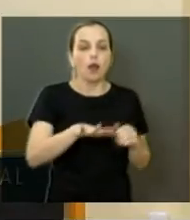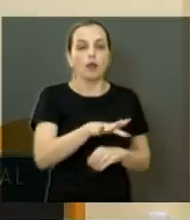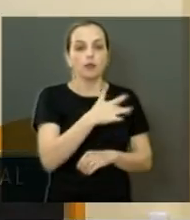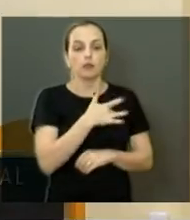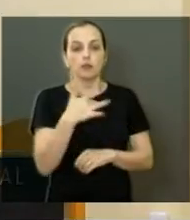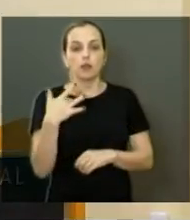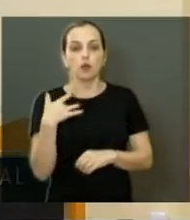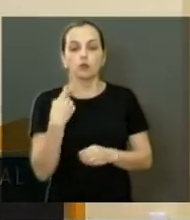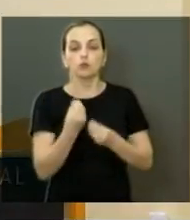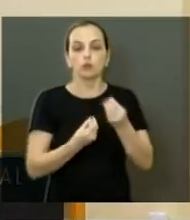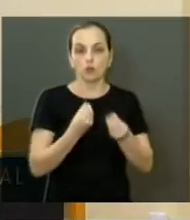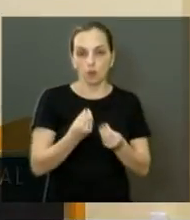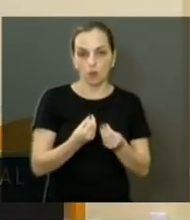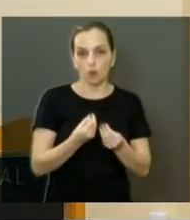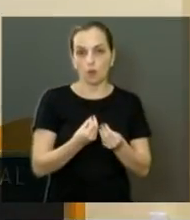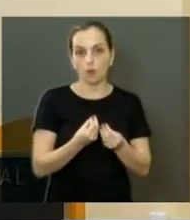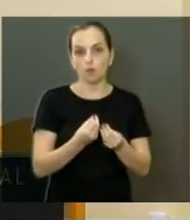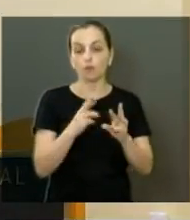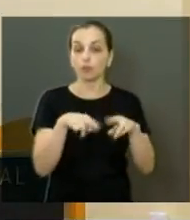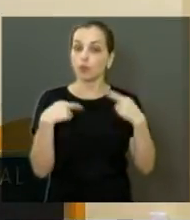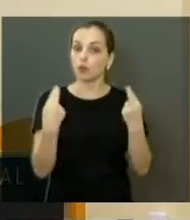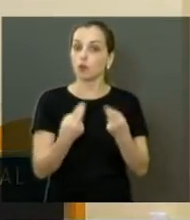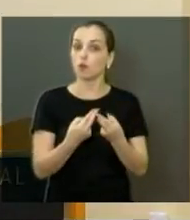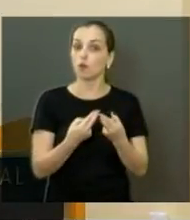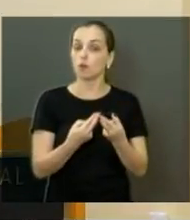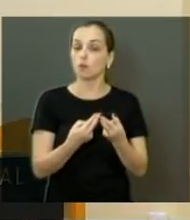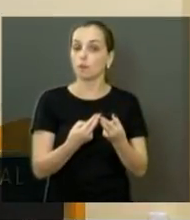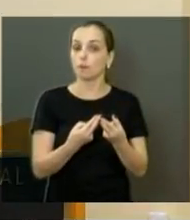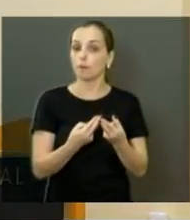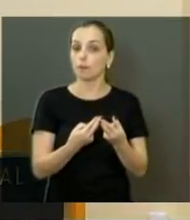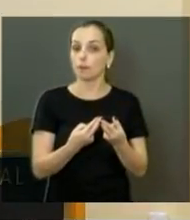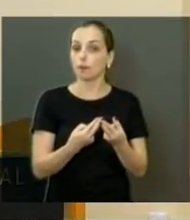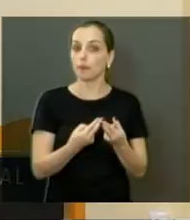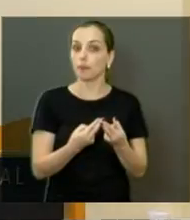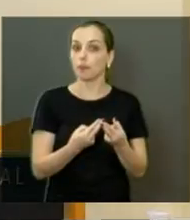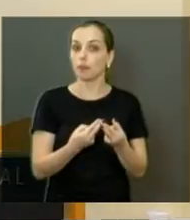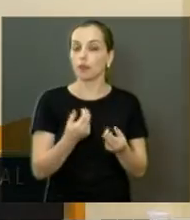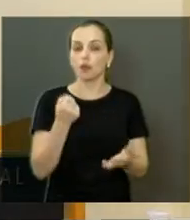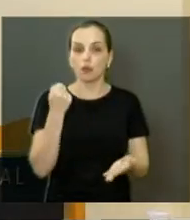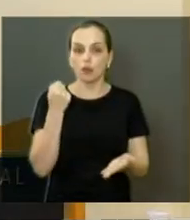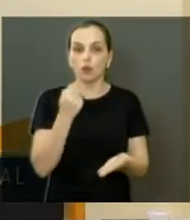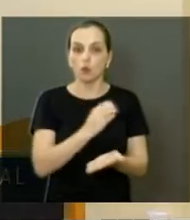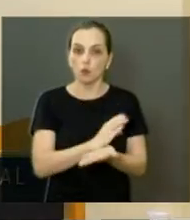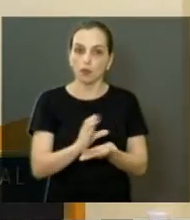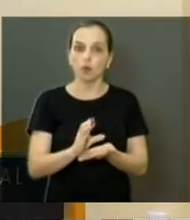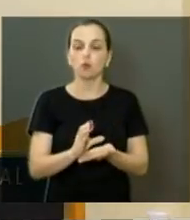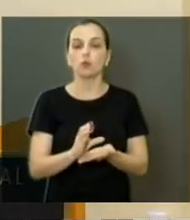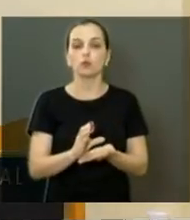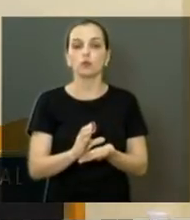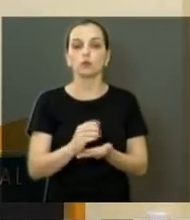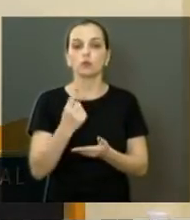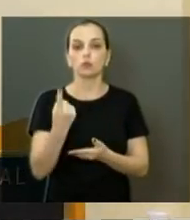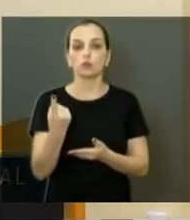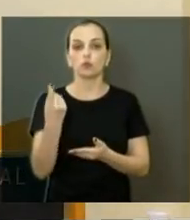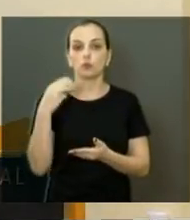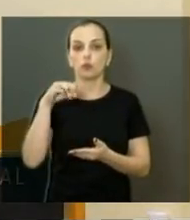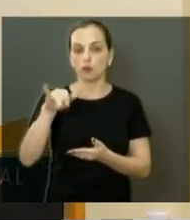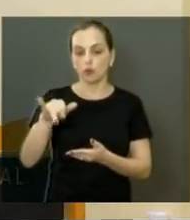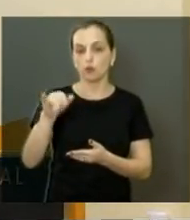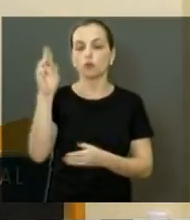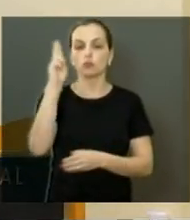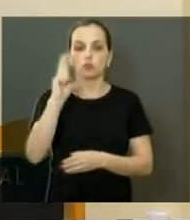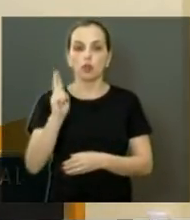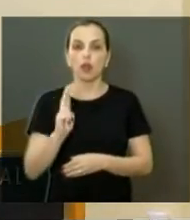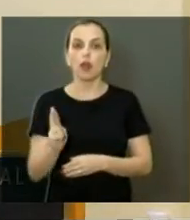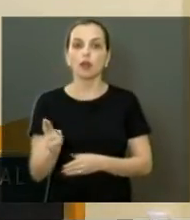ficou deliberado a aquisição imediata de R$1 milhão em medicamentos. Então, no dia 14 de fevereiro, a